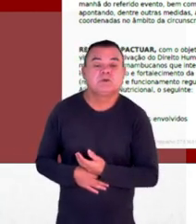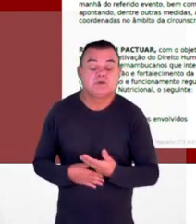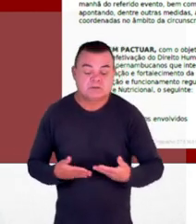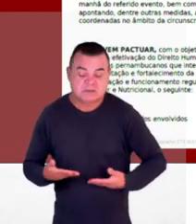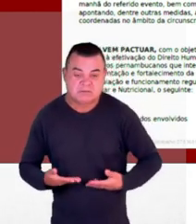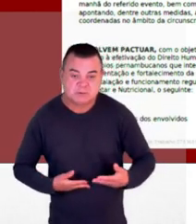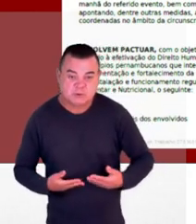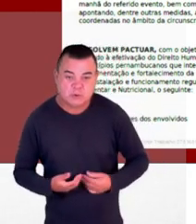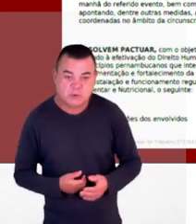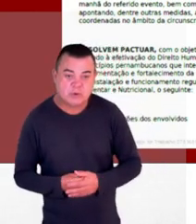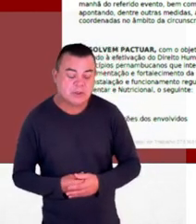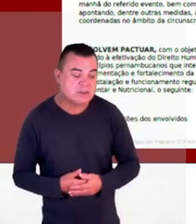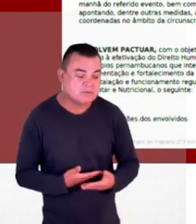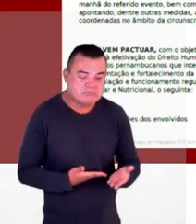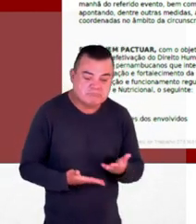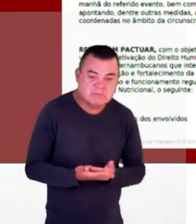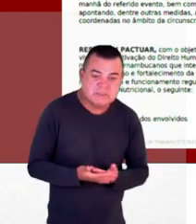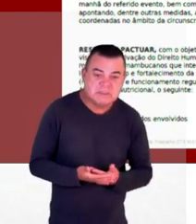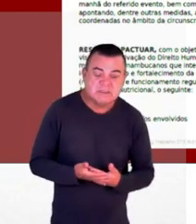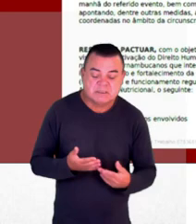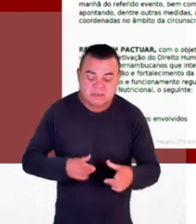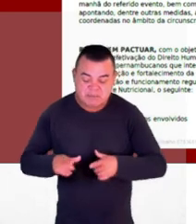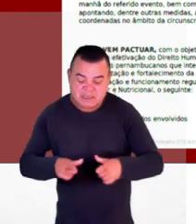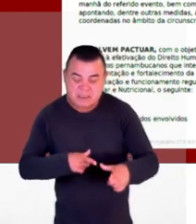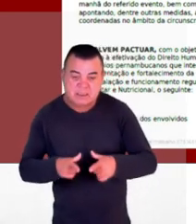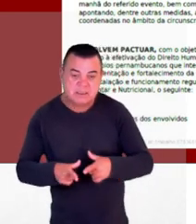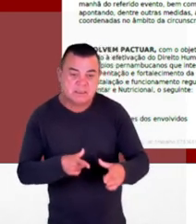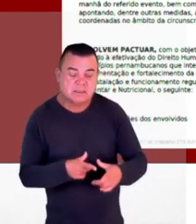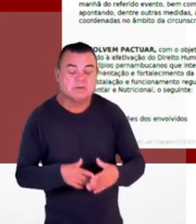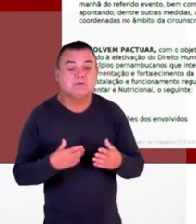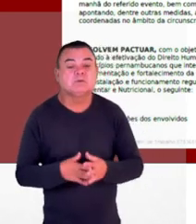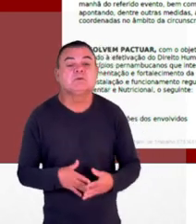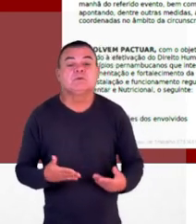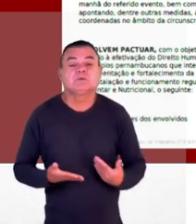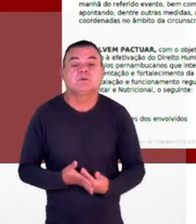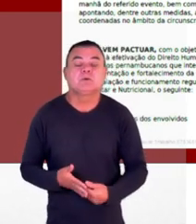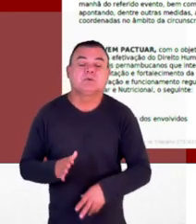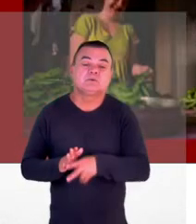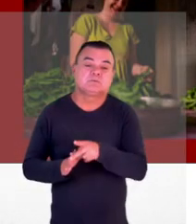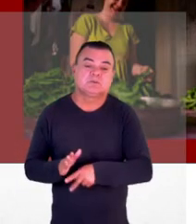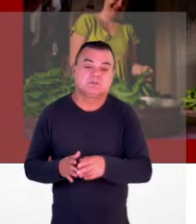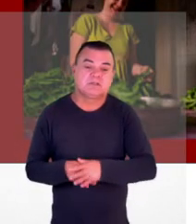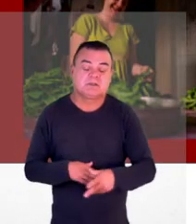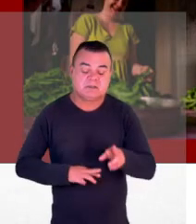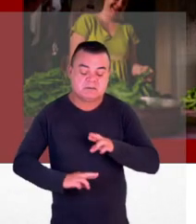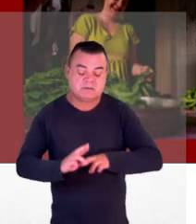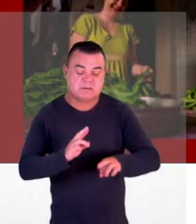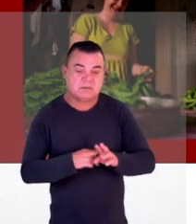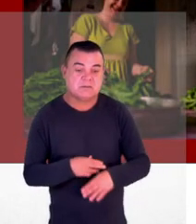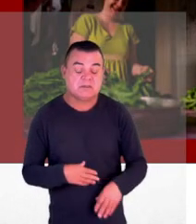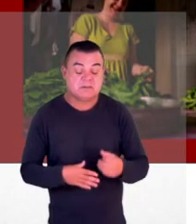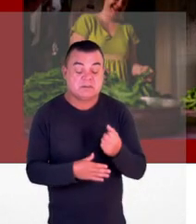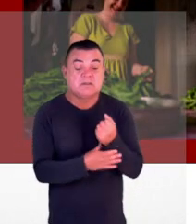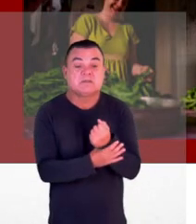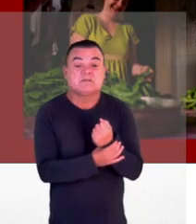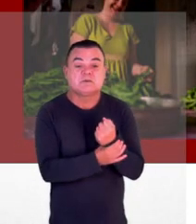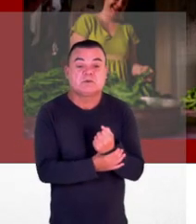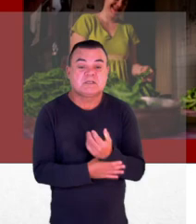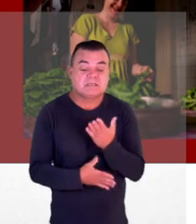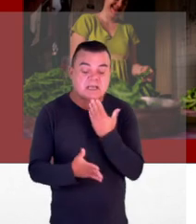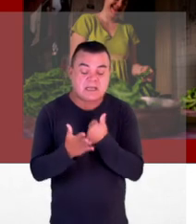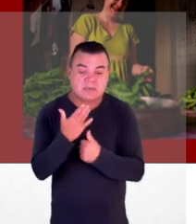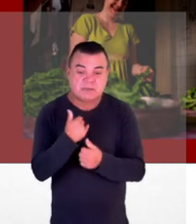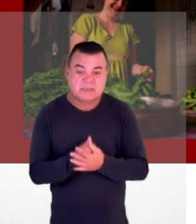movimentando seus procedimentos relacionados à segurança à segurança alimentar e fizemos na